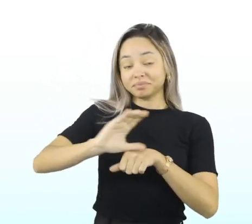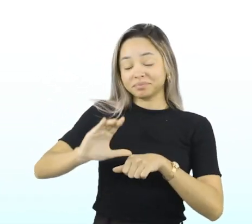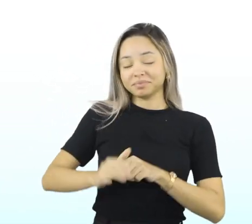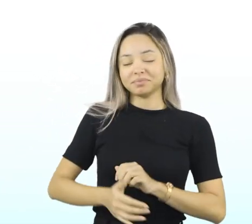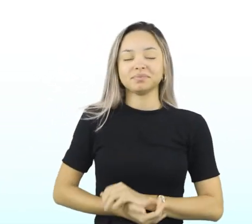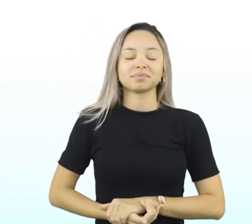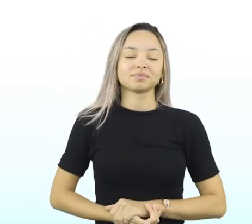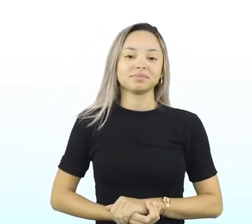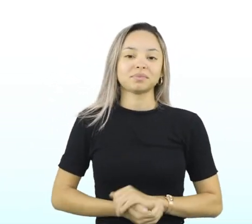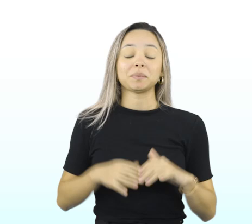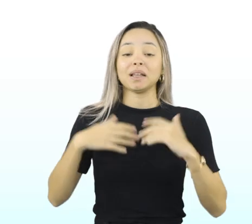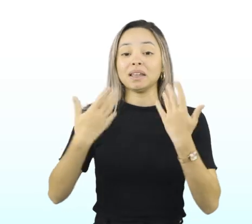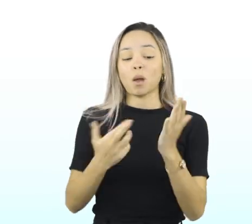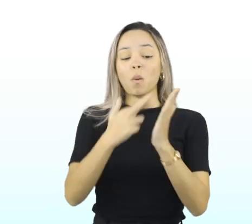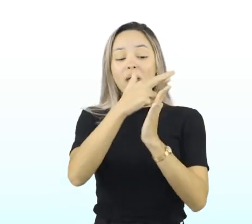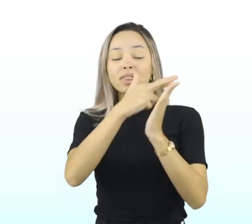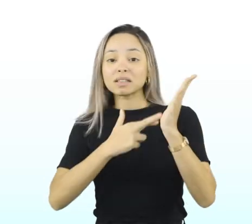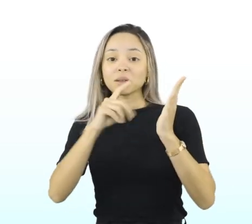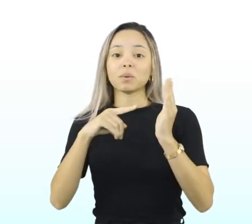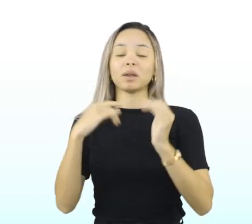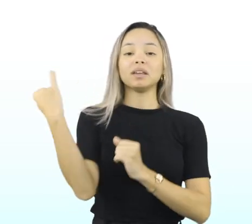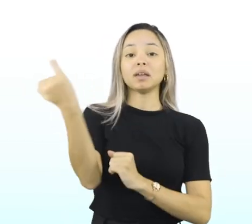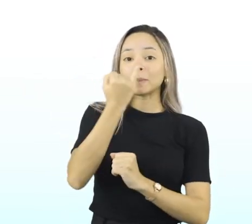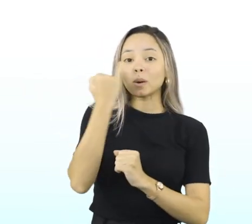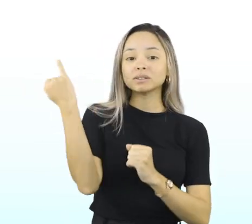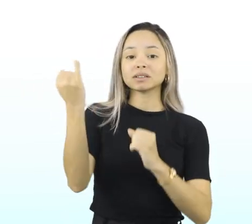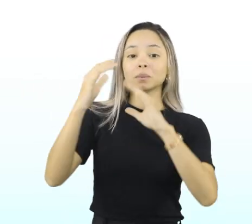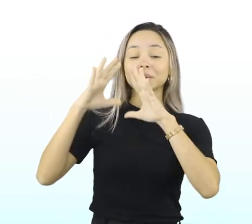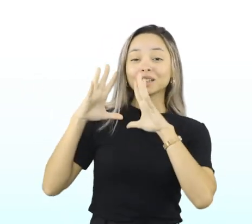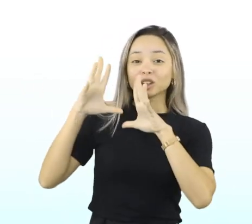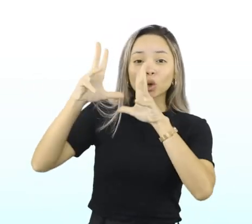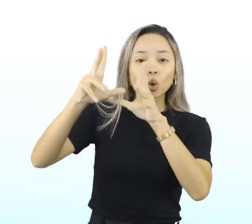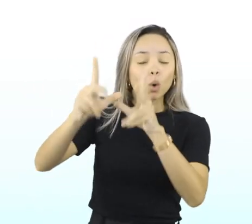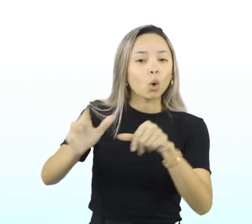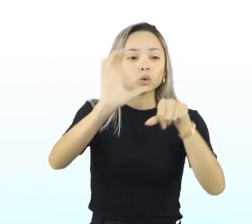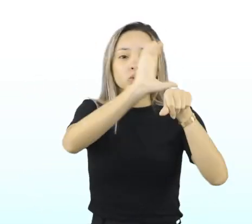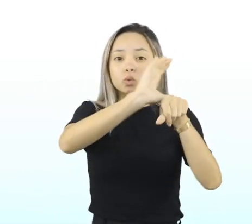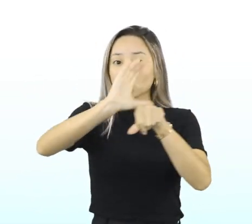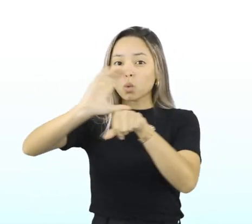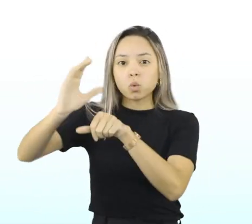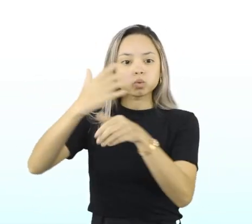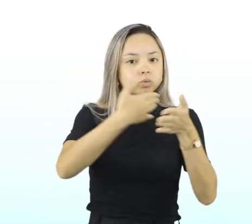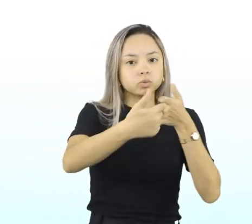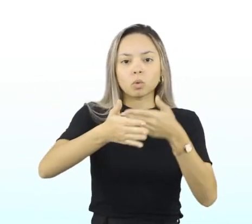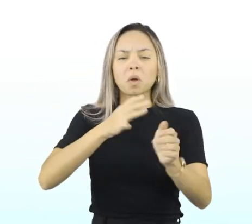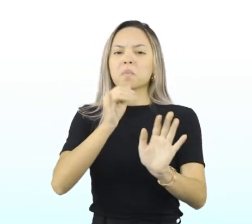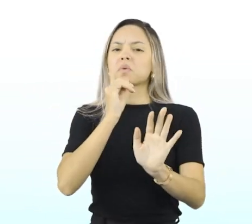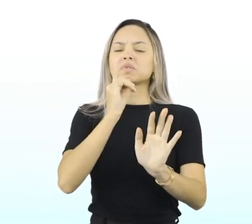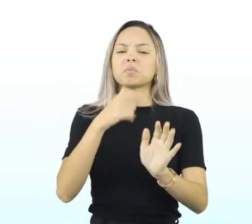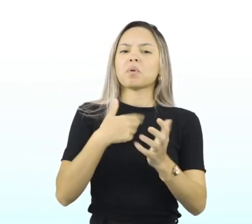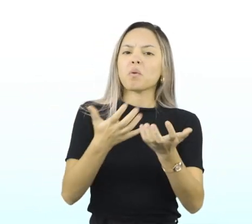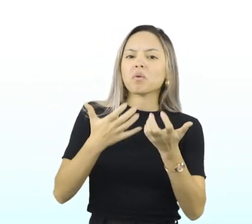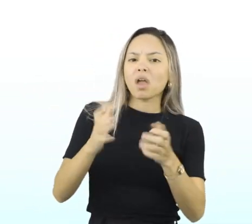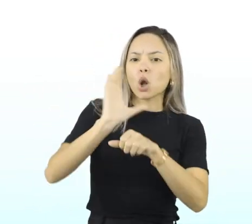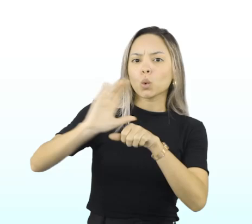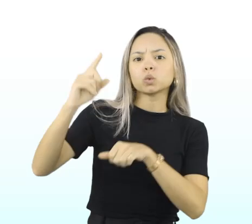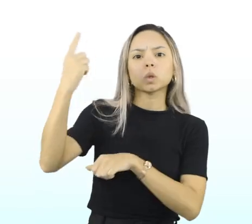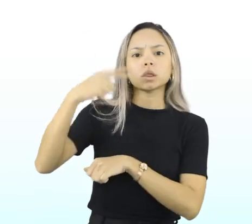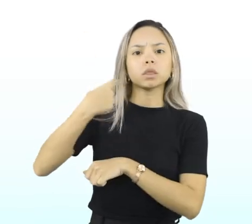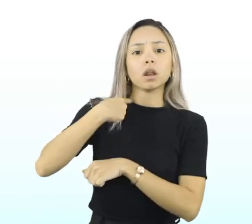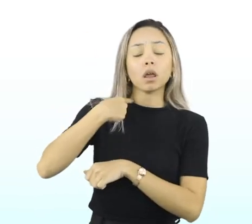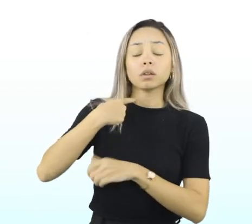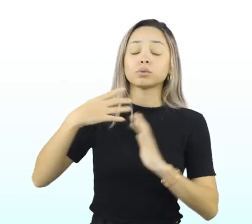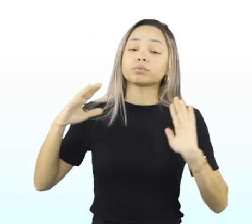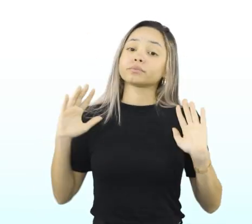curso. Tá? Então, olha, a redação ela é muito importante para todos os cursos. Você vai escolher, vou fazer direito,